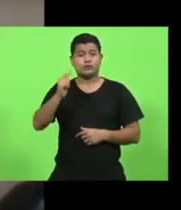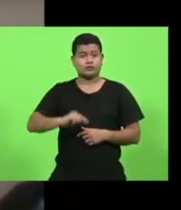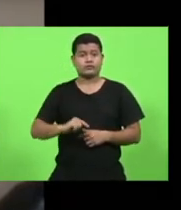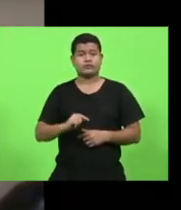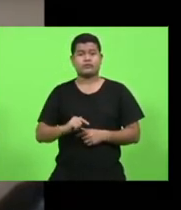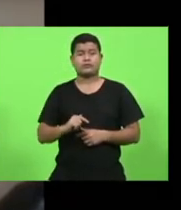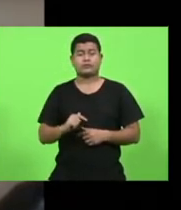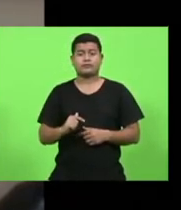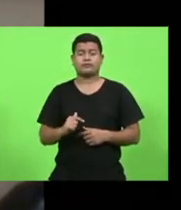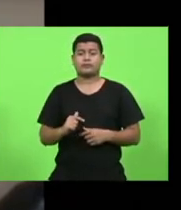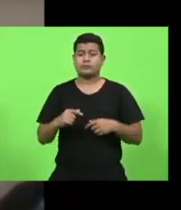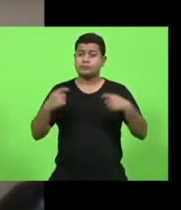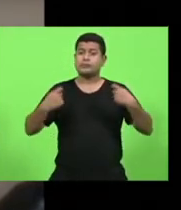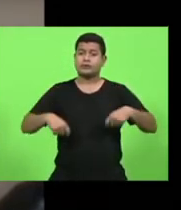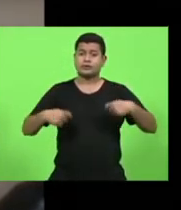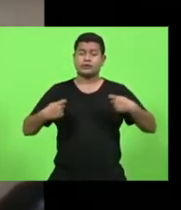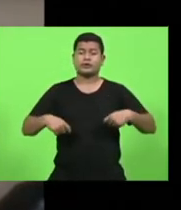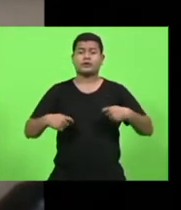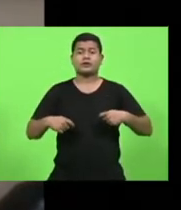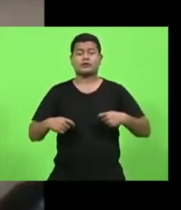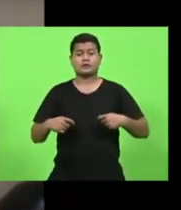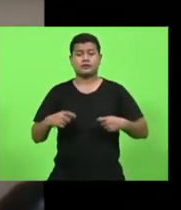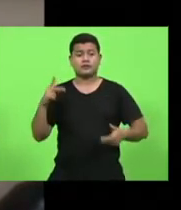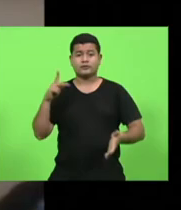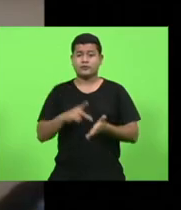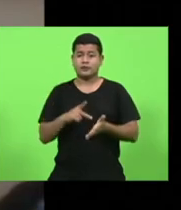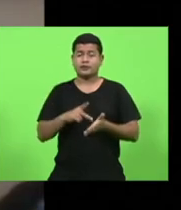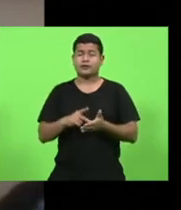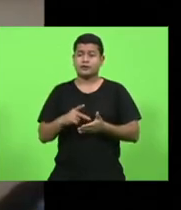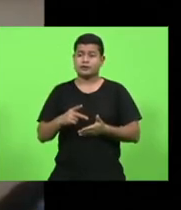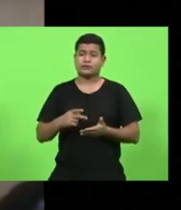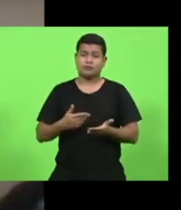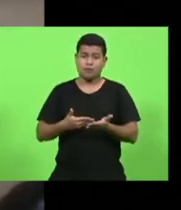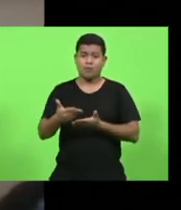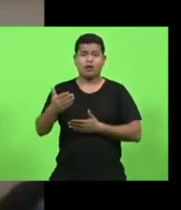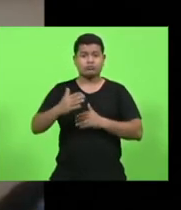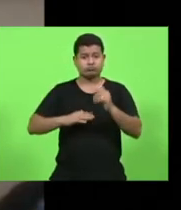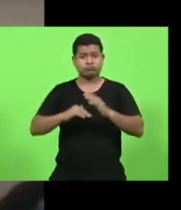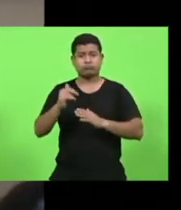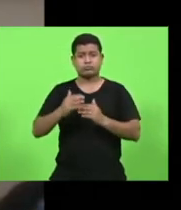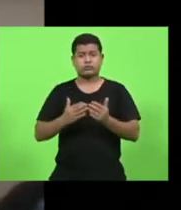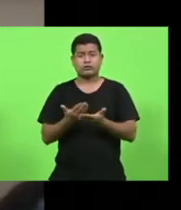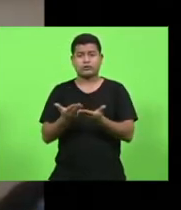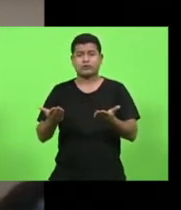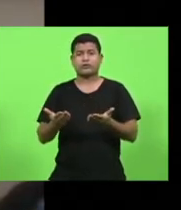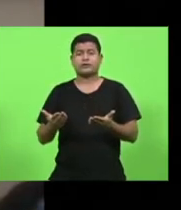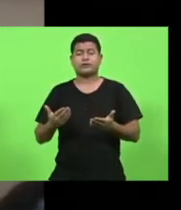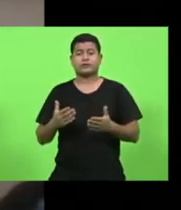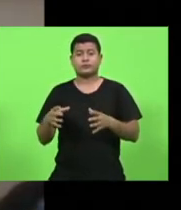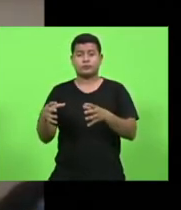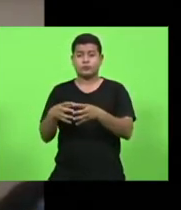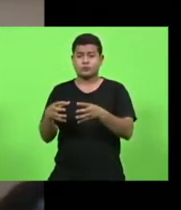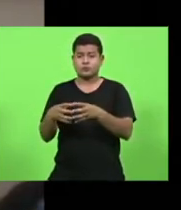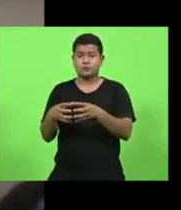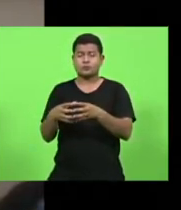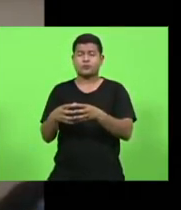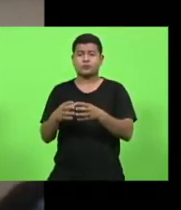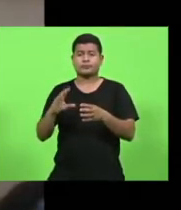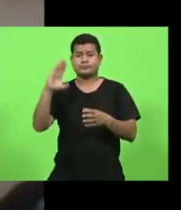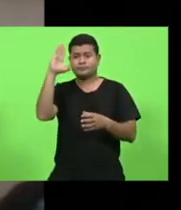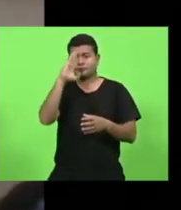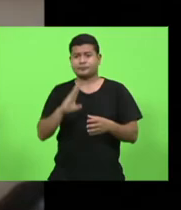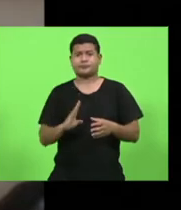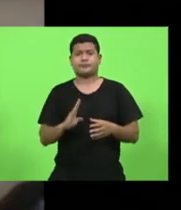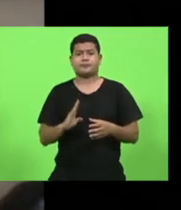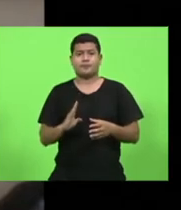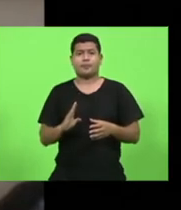real necessidade de colocarmos isso em prática, né, até no nosso grupo nacional, está sendo